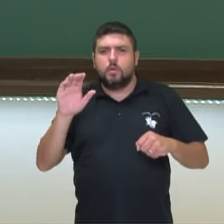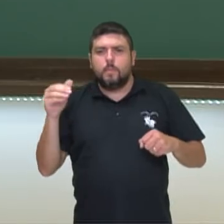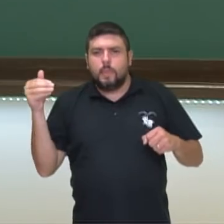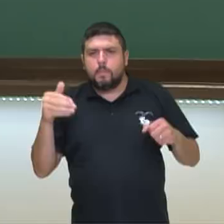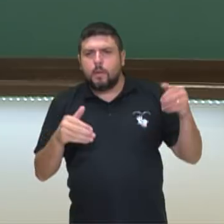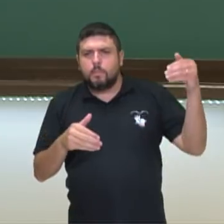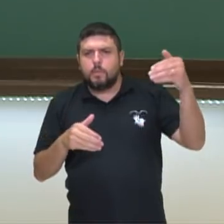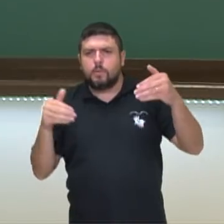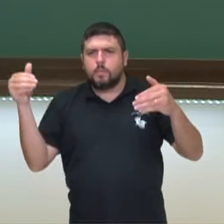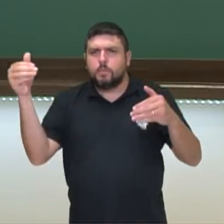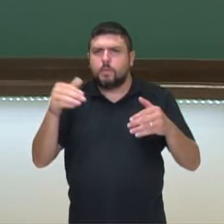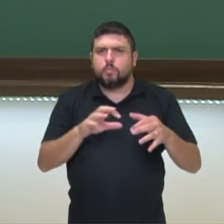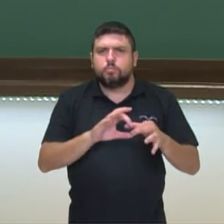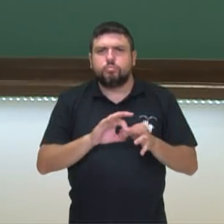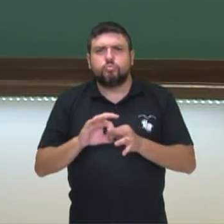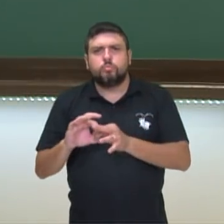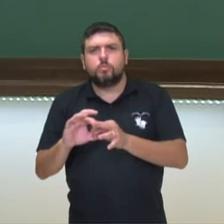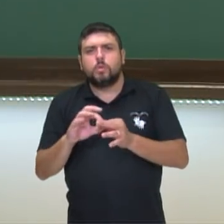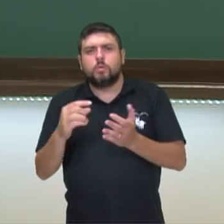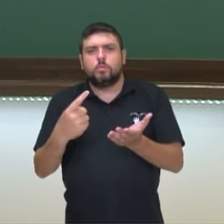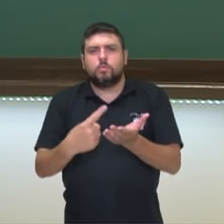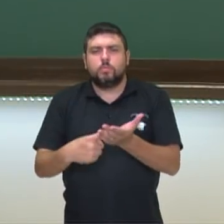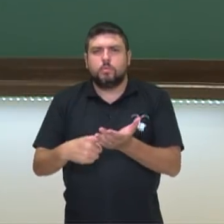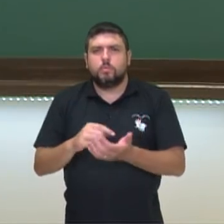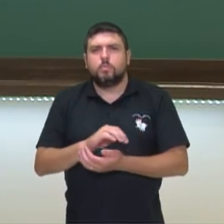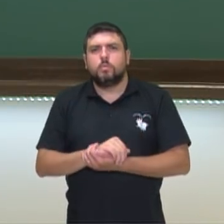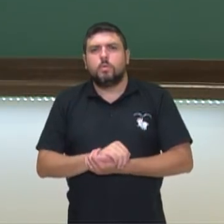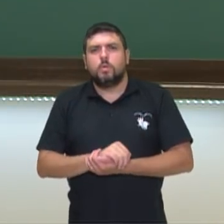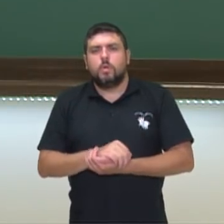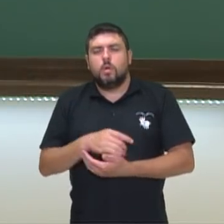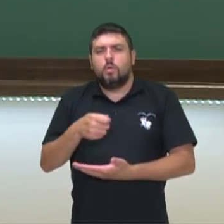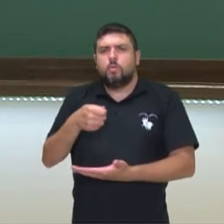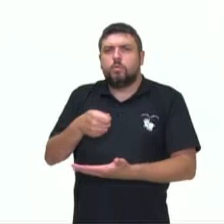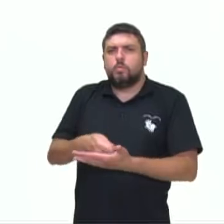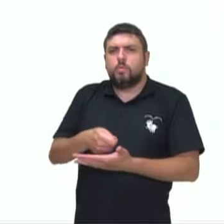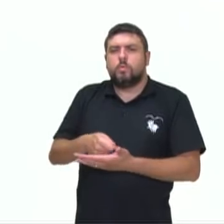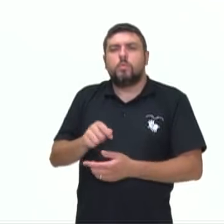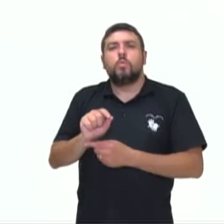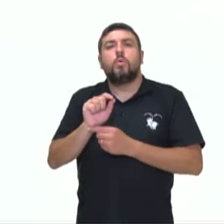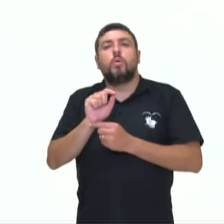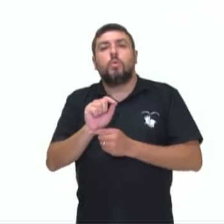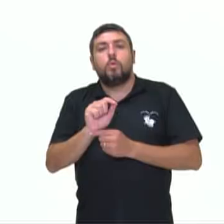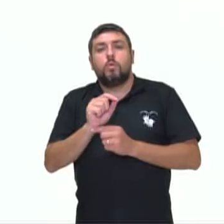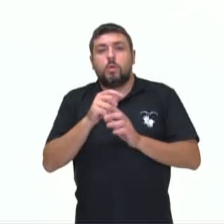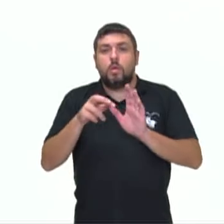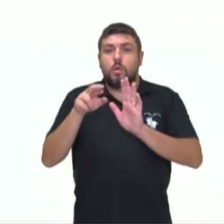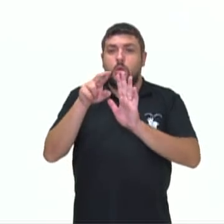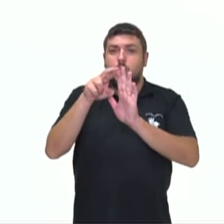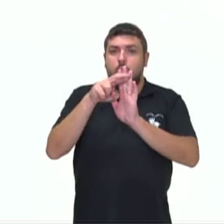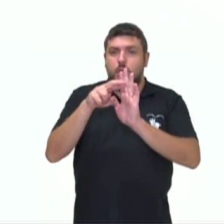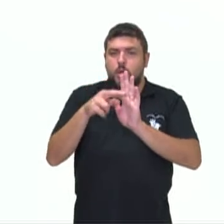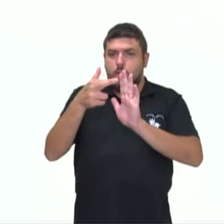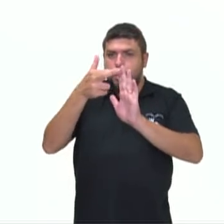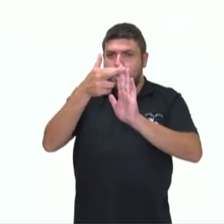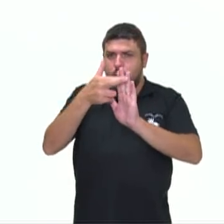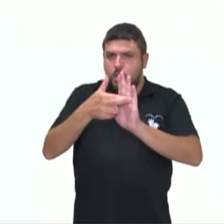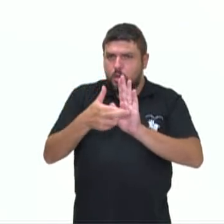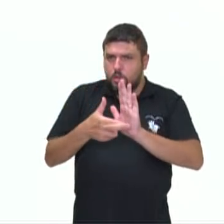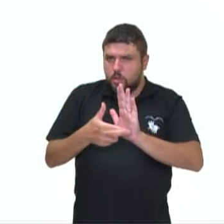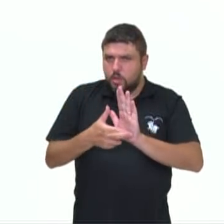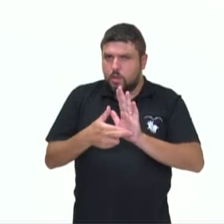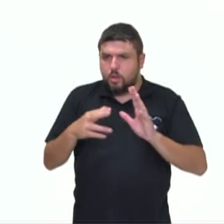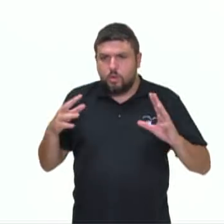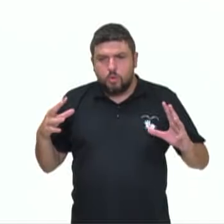pela obrigatoriedade de adesão às regras por todos os participantes